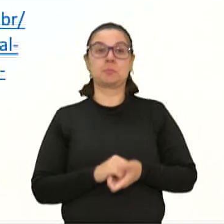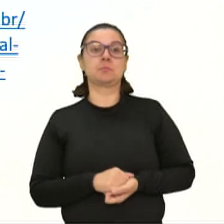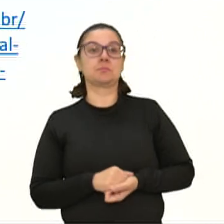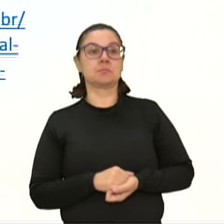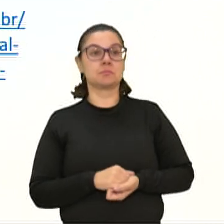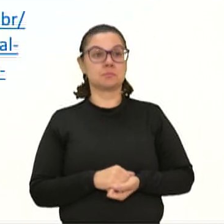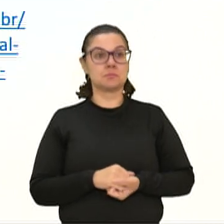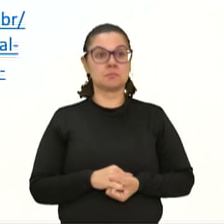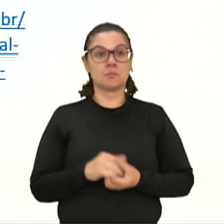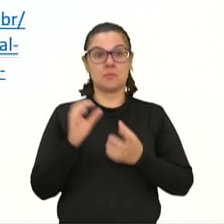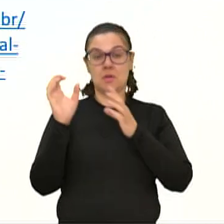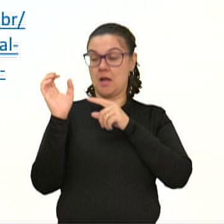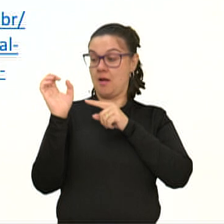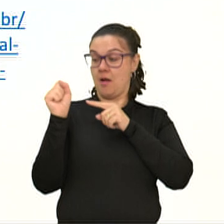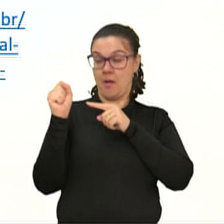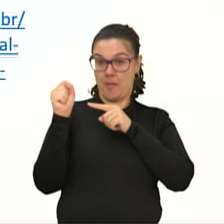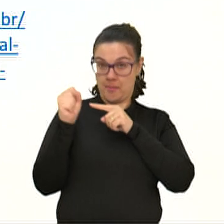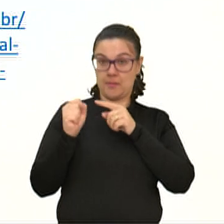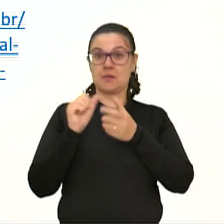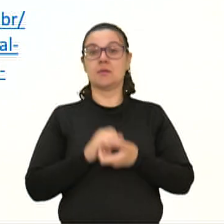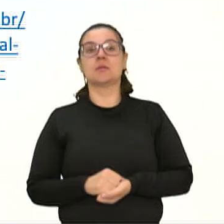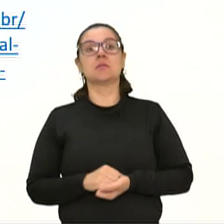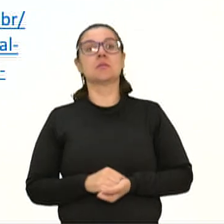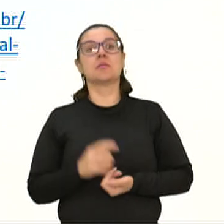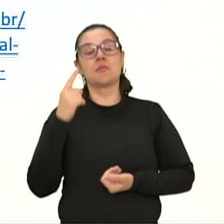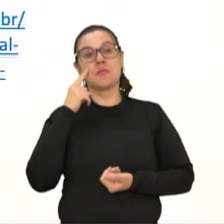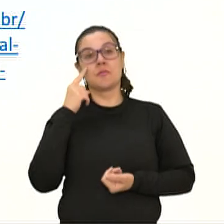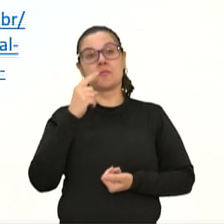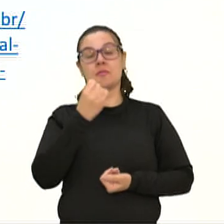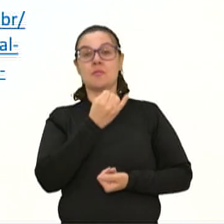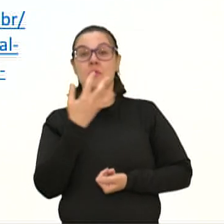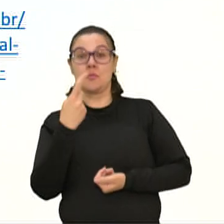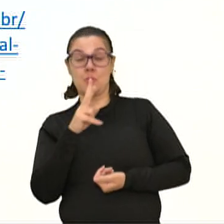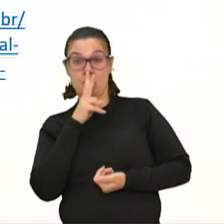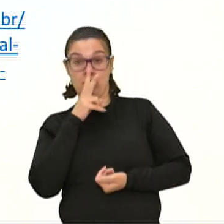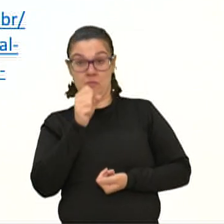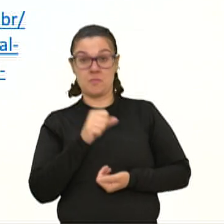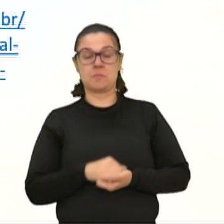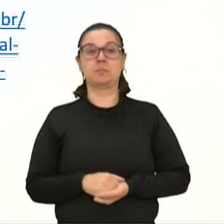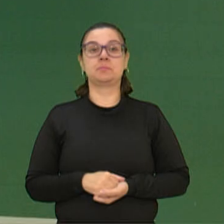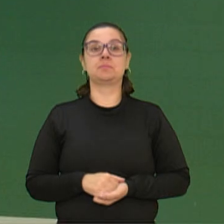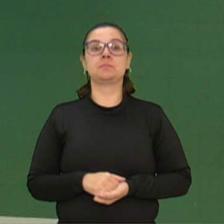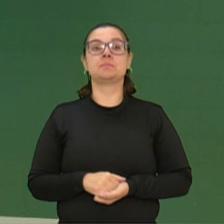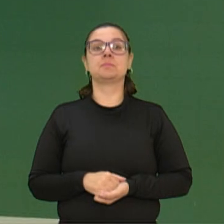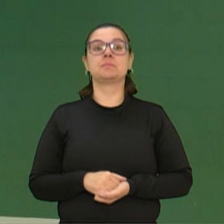ó. Você só aperta e você consegue detectar a força.